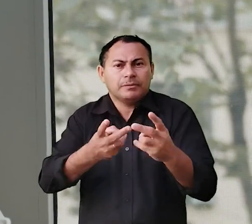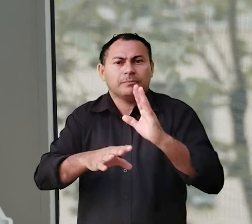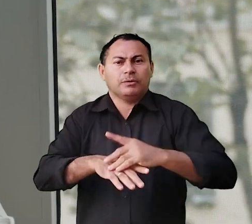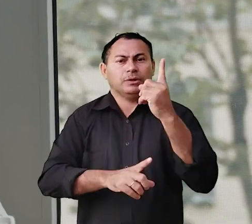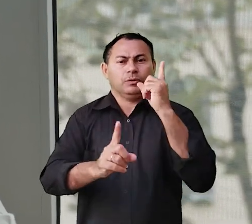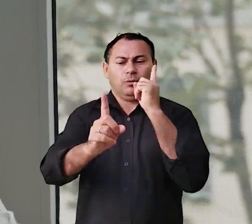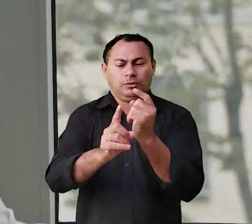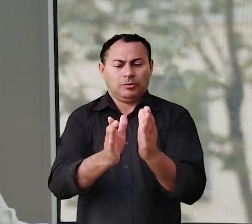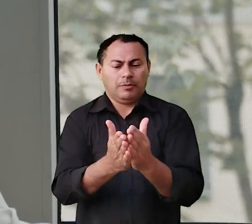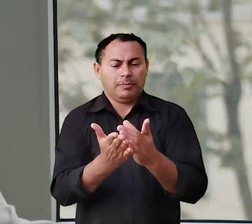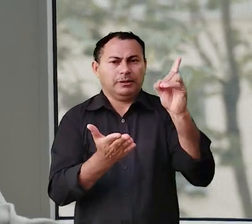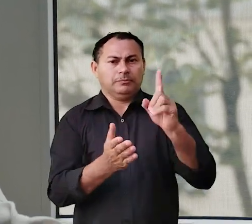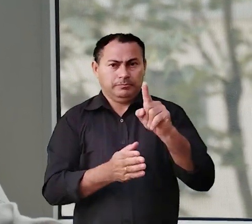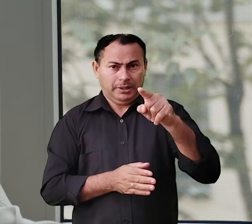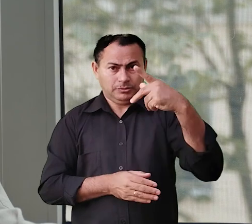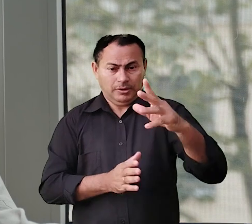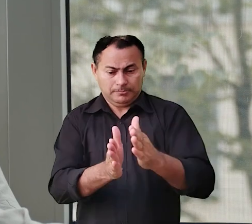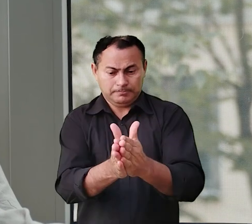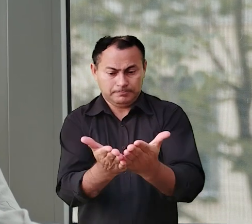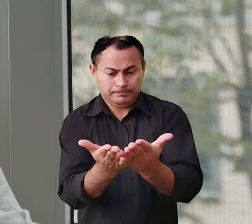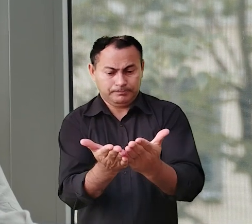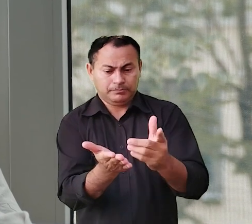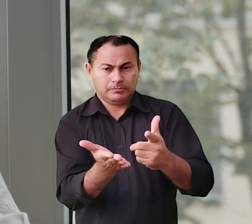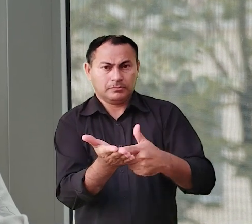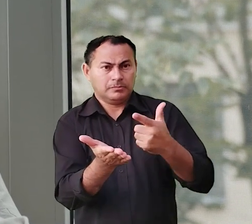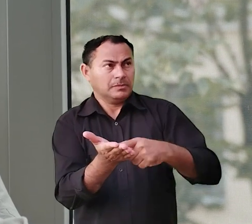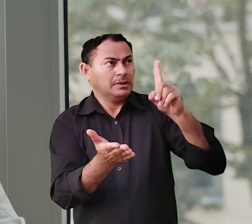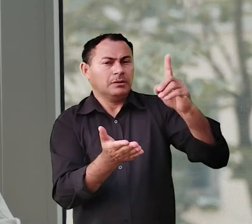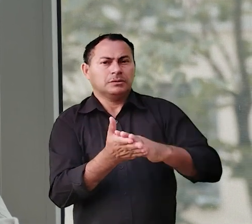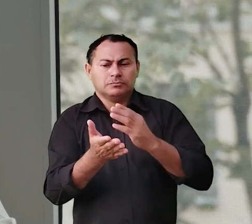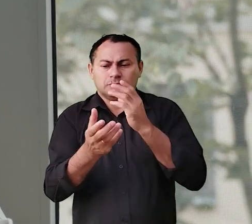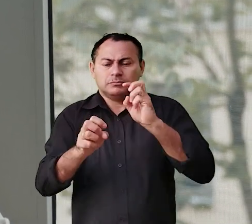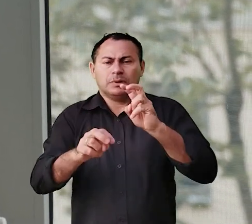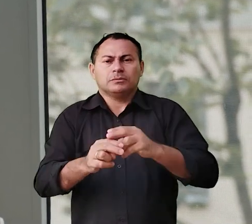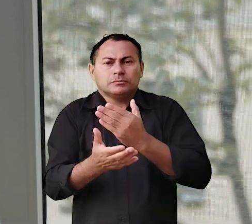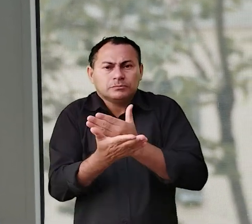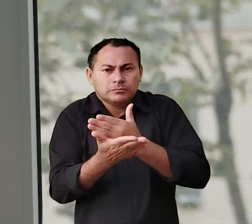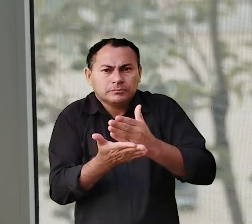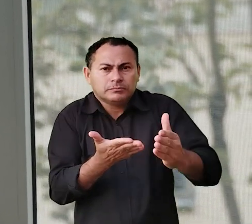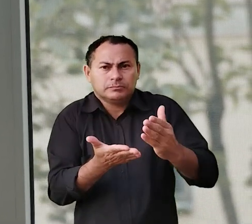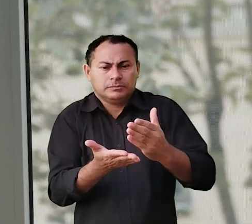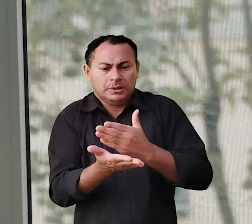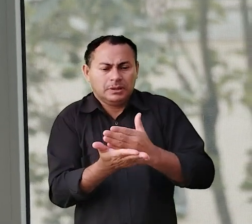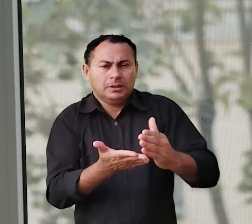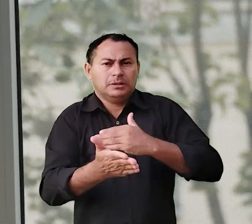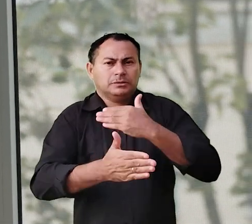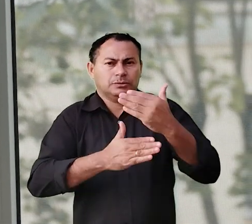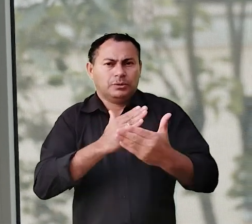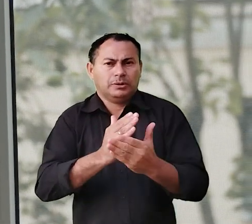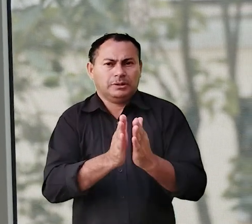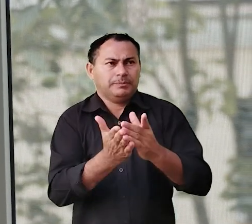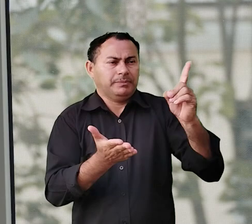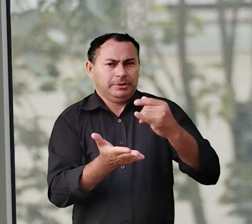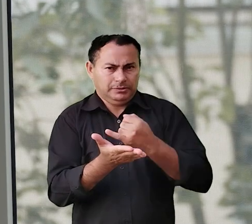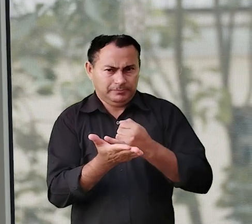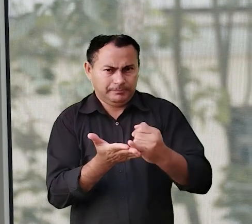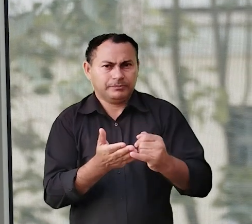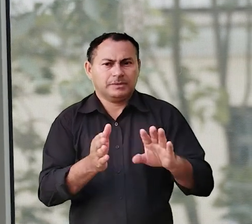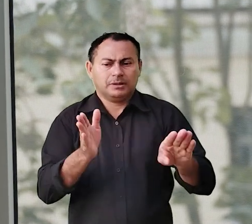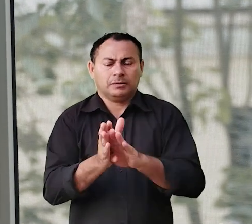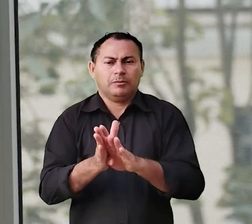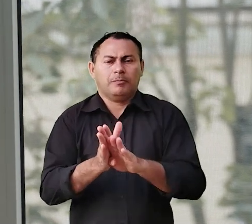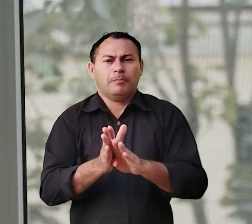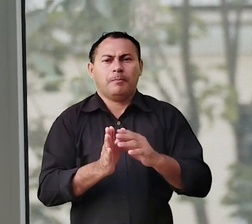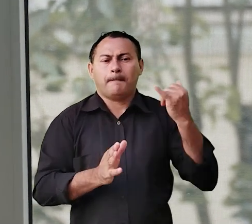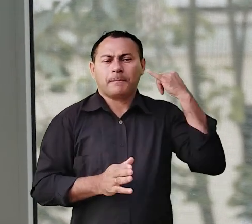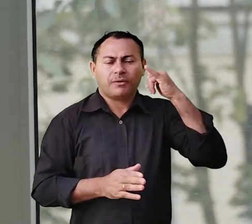com a palavra. Pegue a sua Bíblia, acomode-se. Estamos fazendo um estudo introdutório de toda a Bíblia e já chegamos